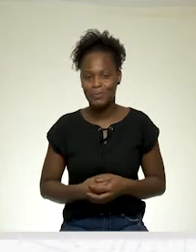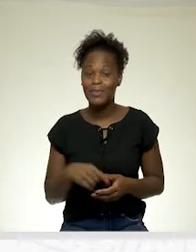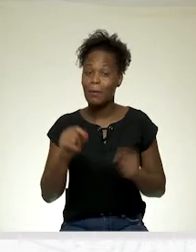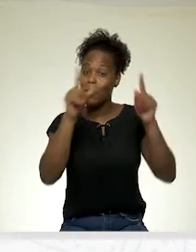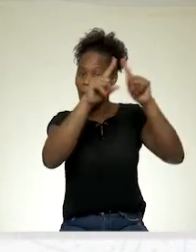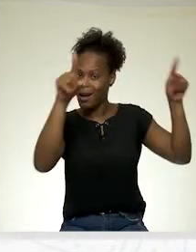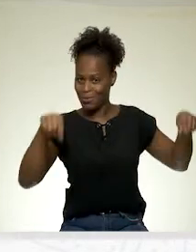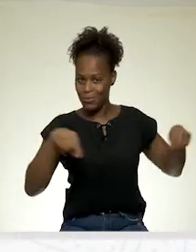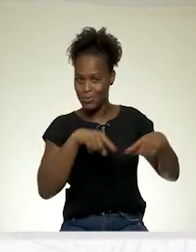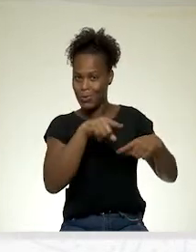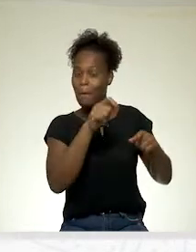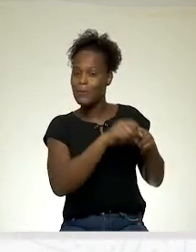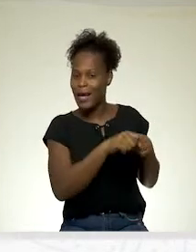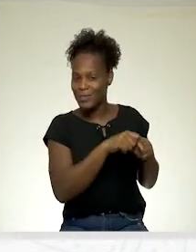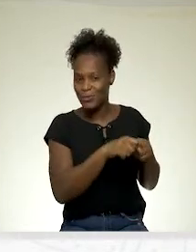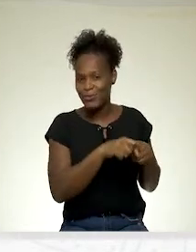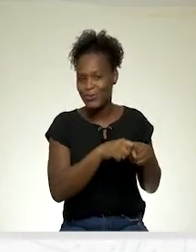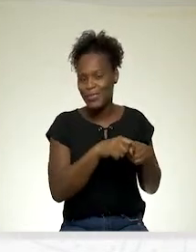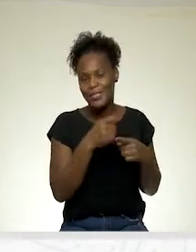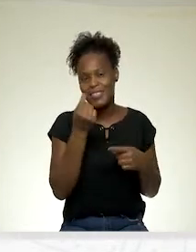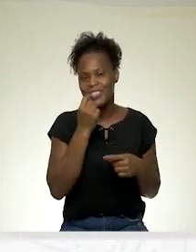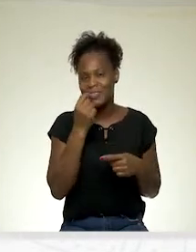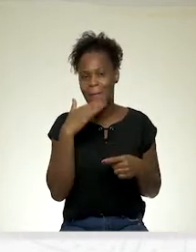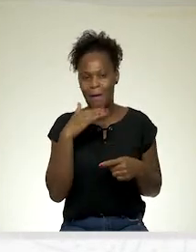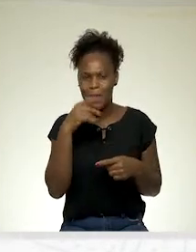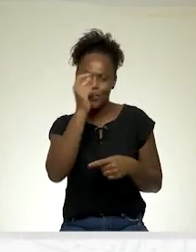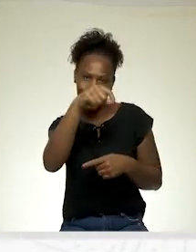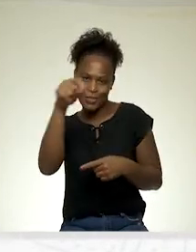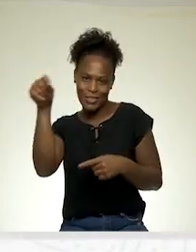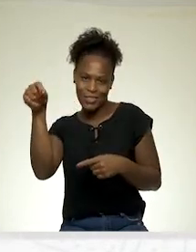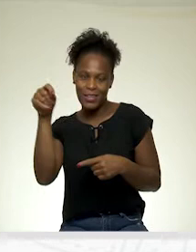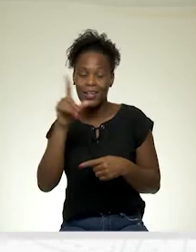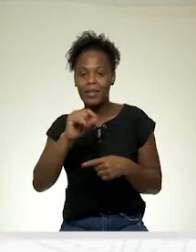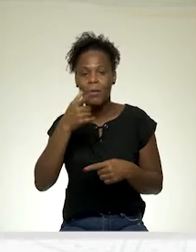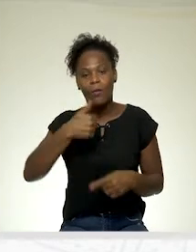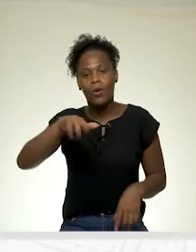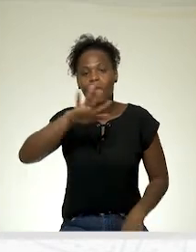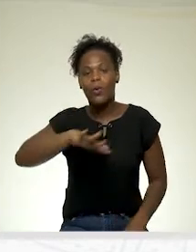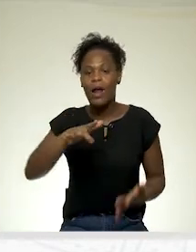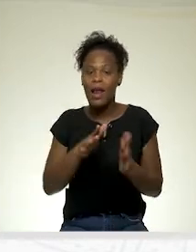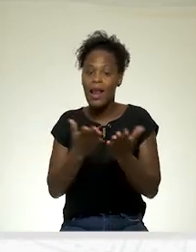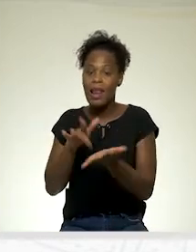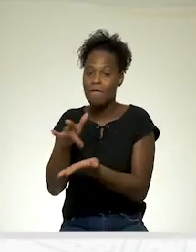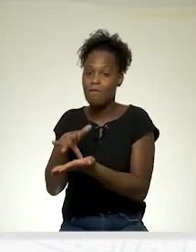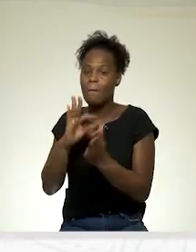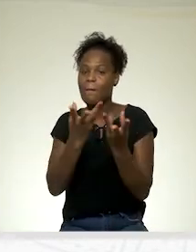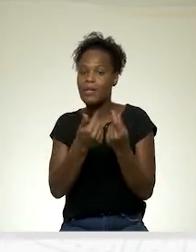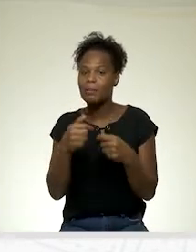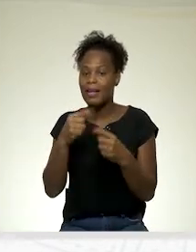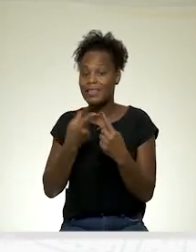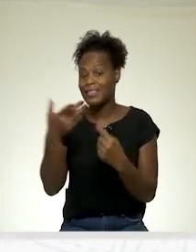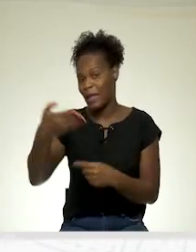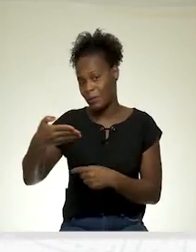um quadro, uma borracha e giz. Utilizamos também livro de matemática do 7º